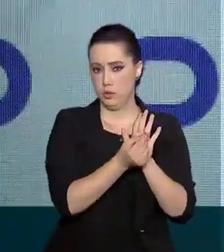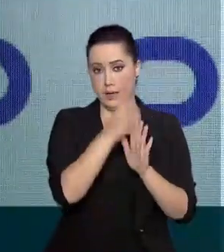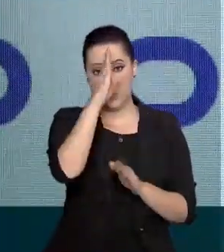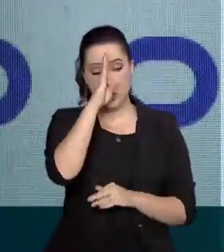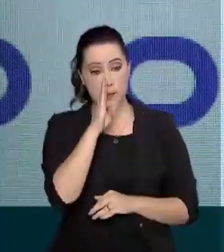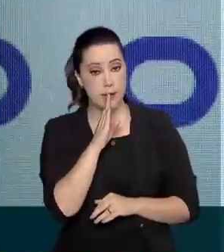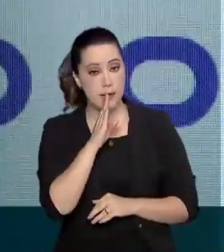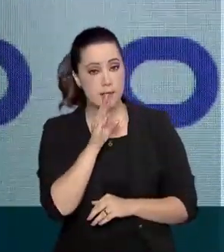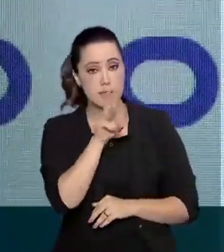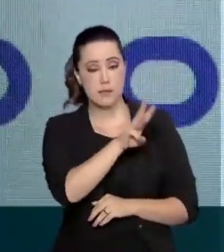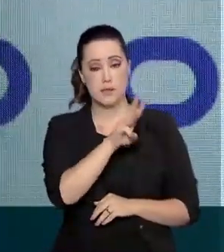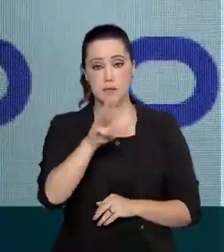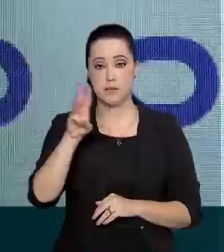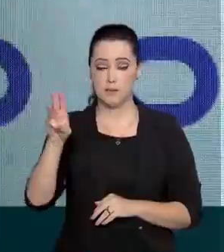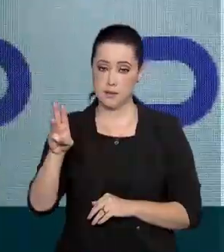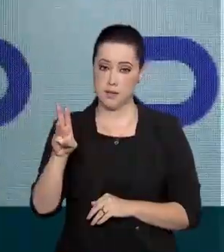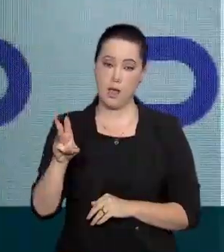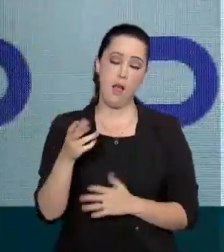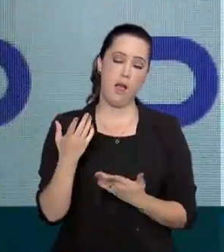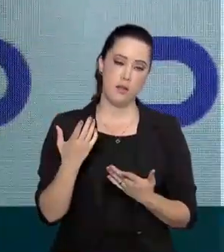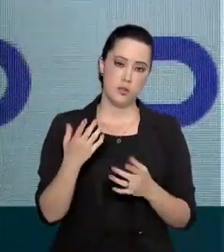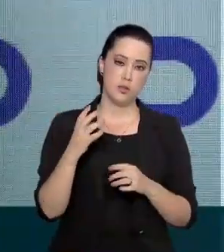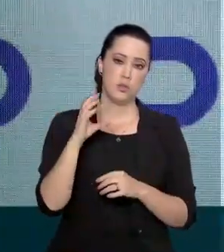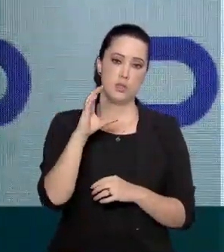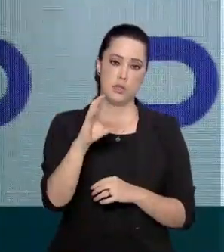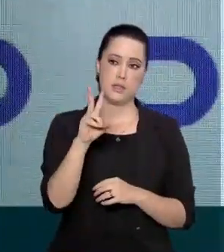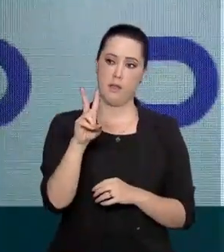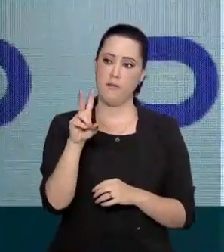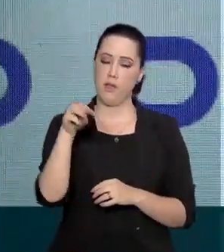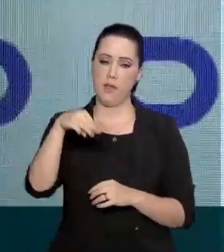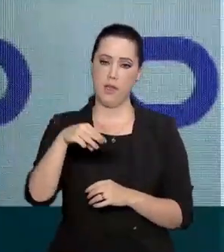em sites da CVM ou do Diário Oficial da União.